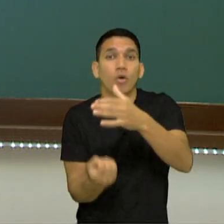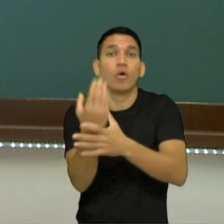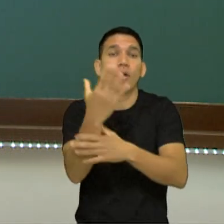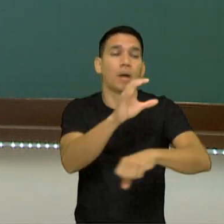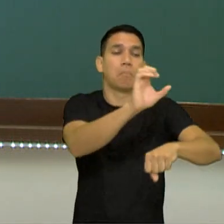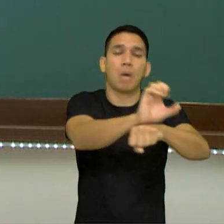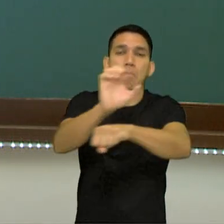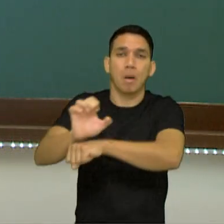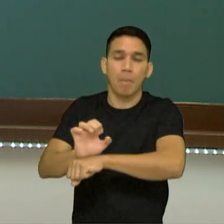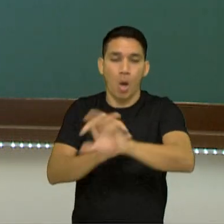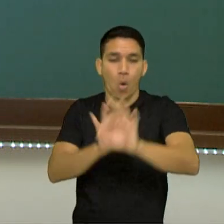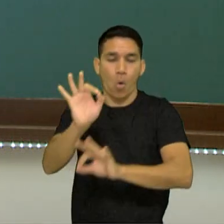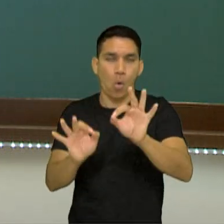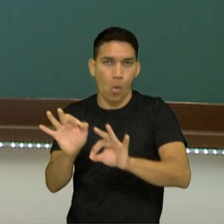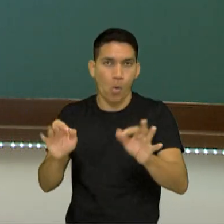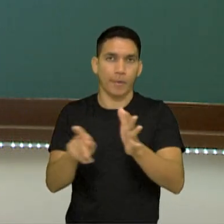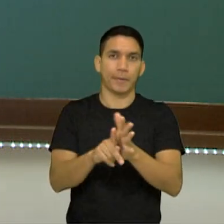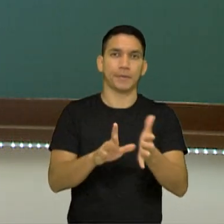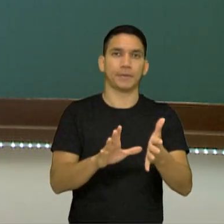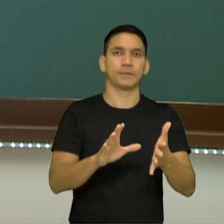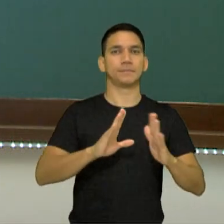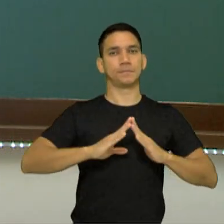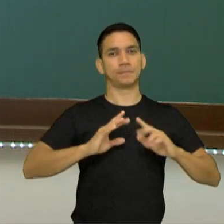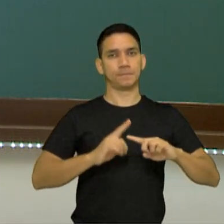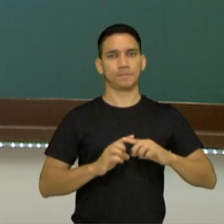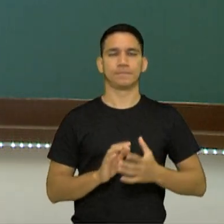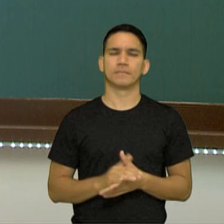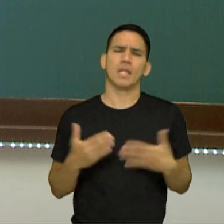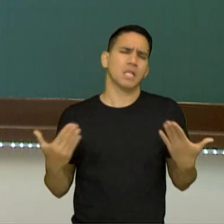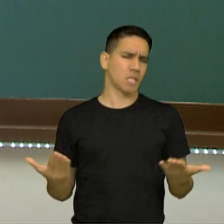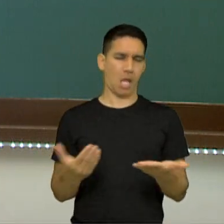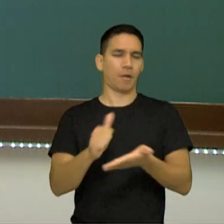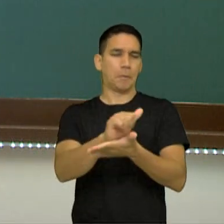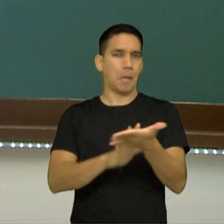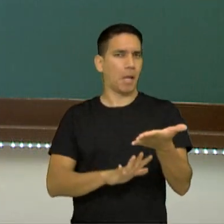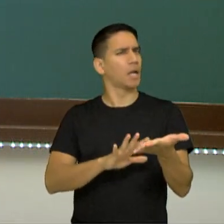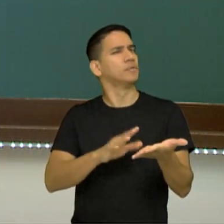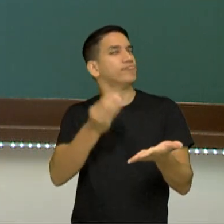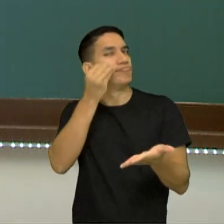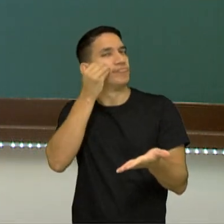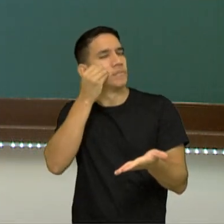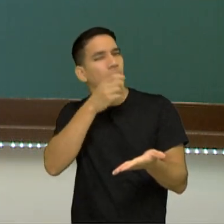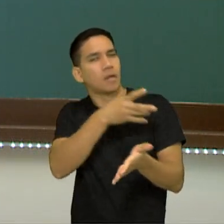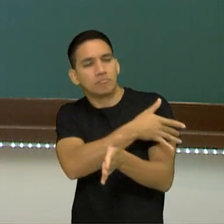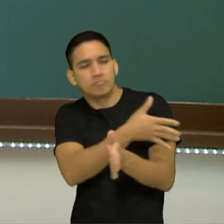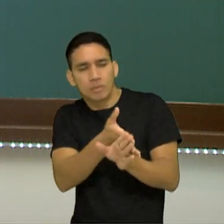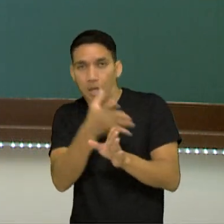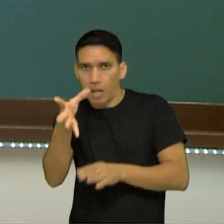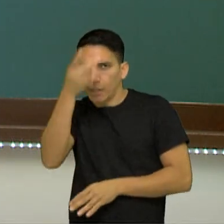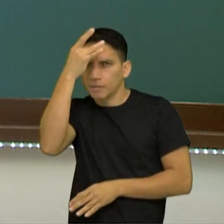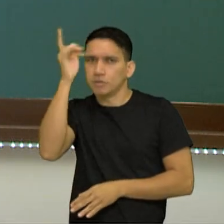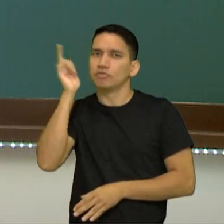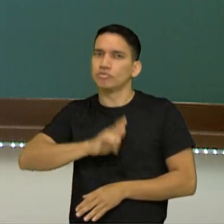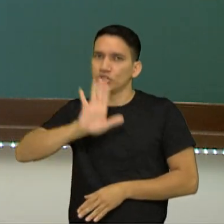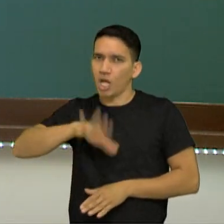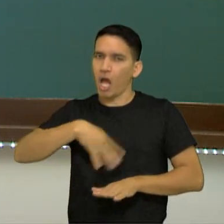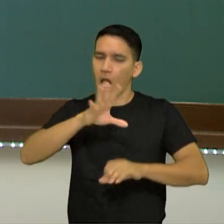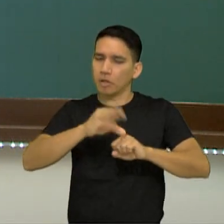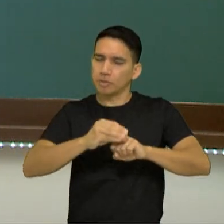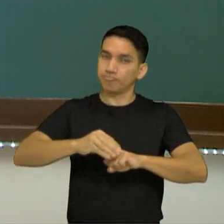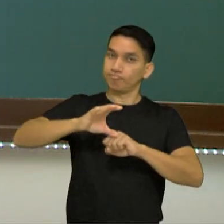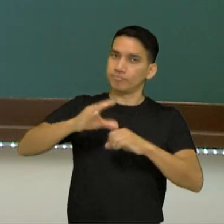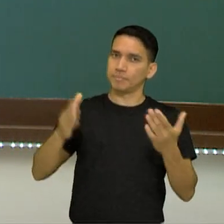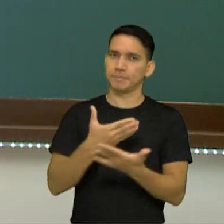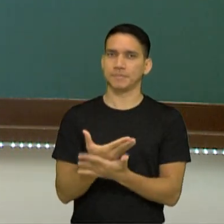da igreja. Então, pessoal, uma atividade para ver se a gente está conseguindo assimilar, né, todos os conhecimentos que estamos aprendendo aqui